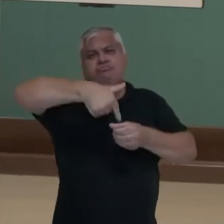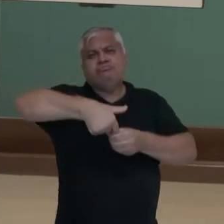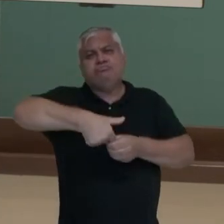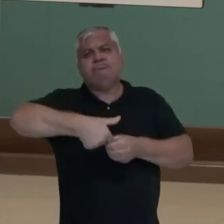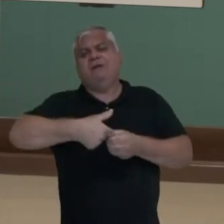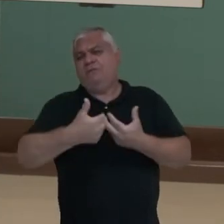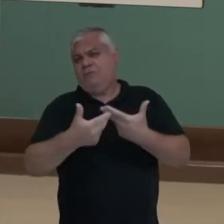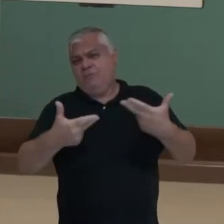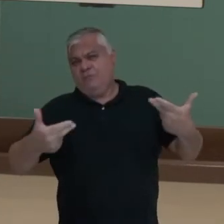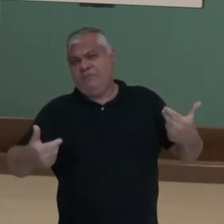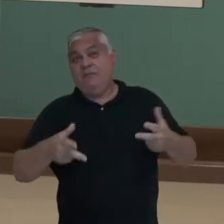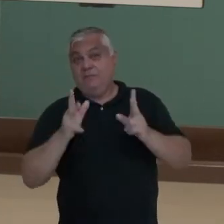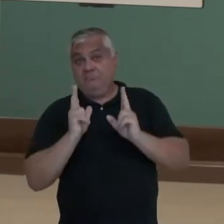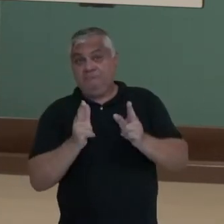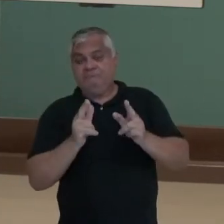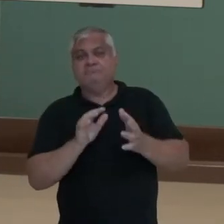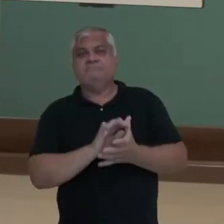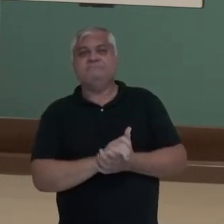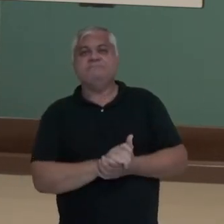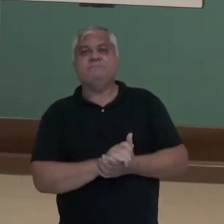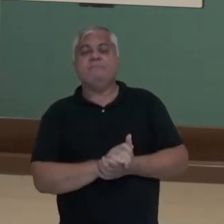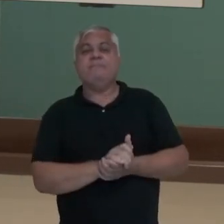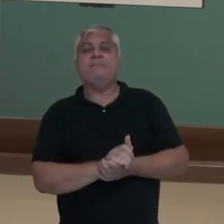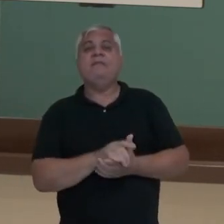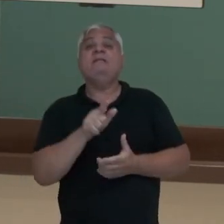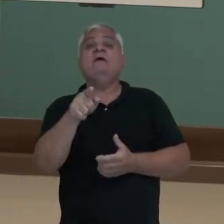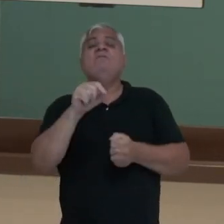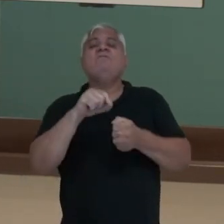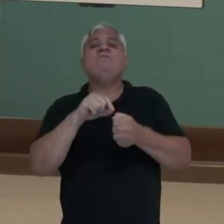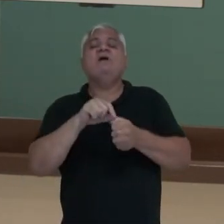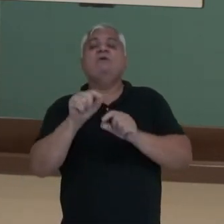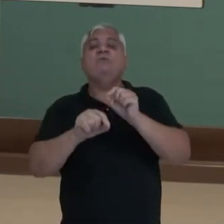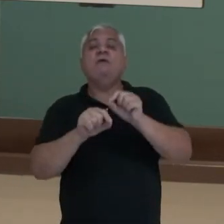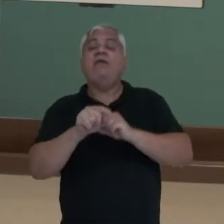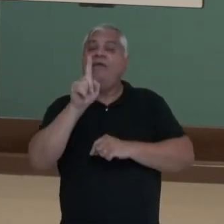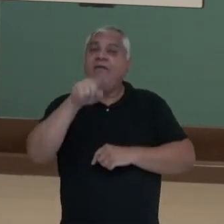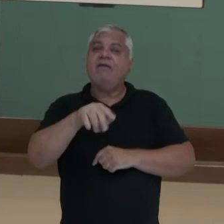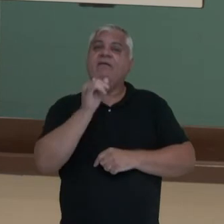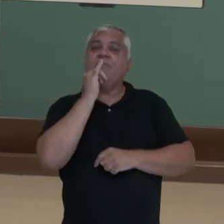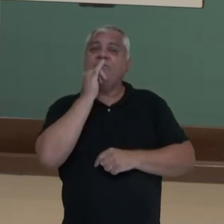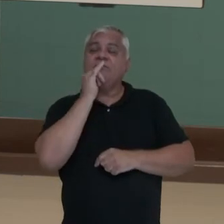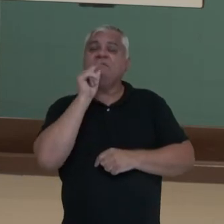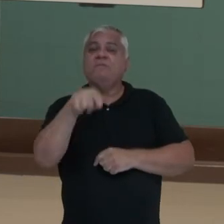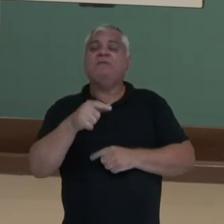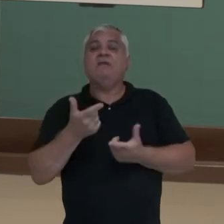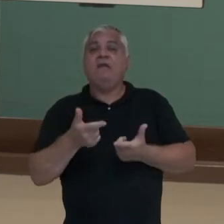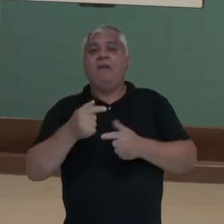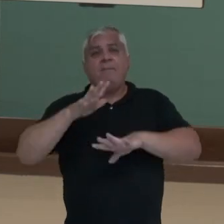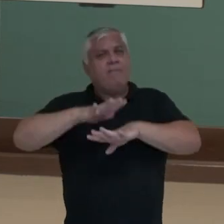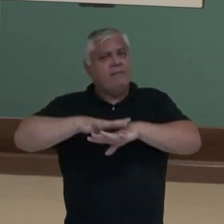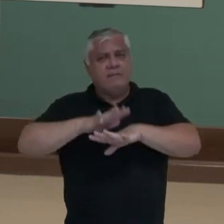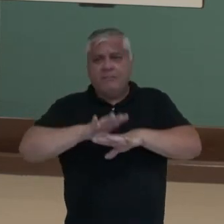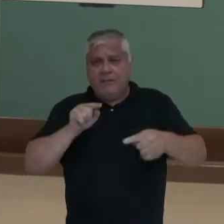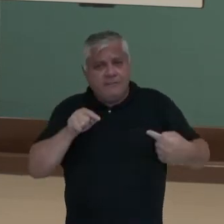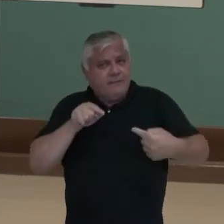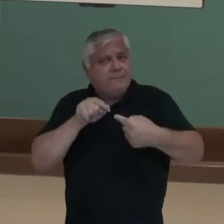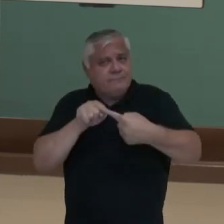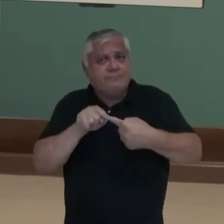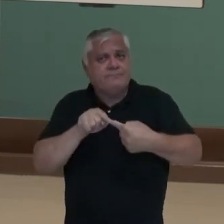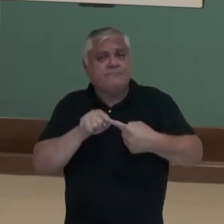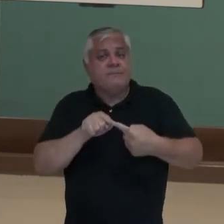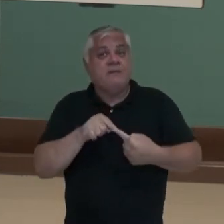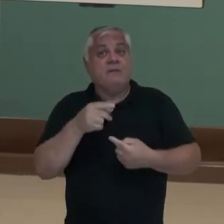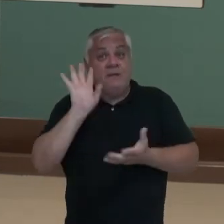são bastante irregulares. Isso que a gente faz nada mais é do que uma modelagem matemática. A